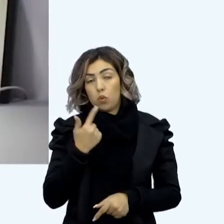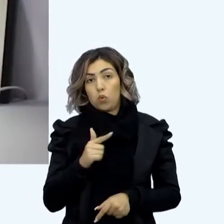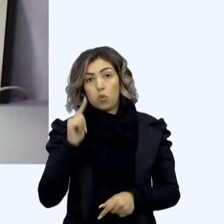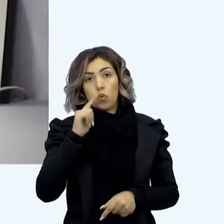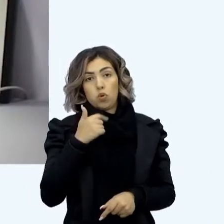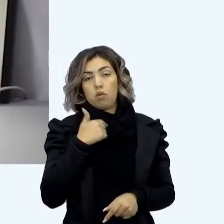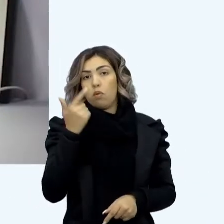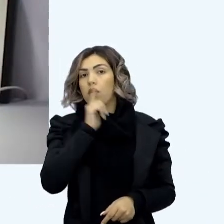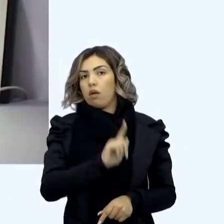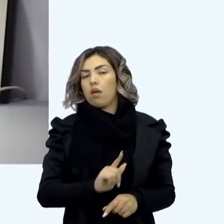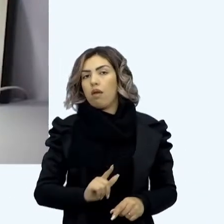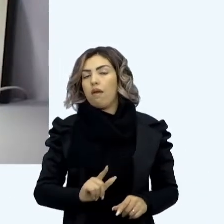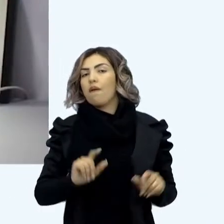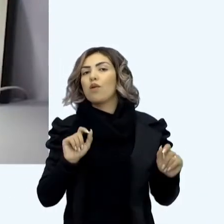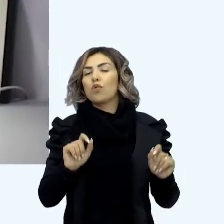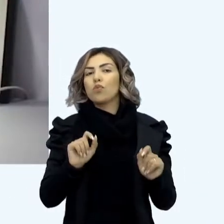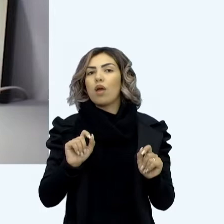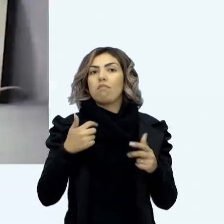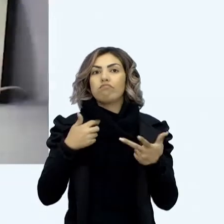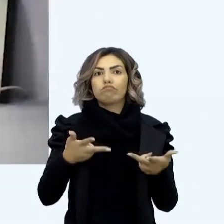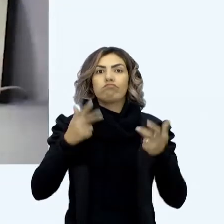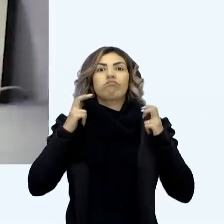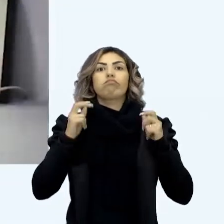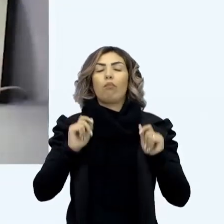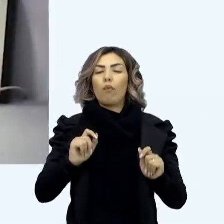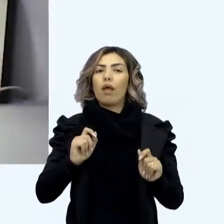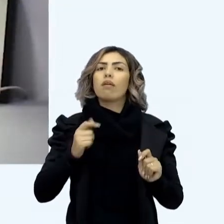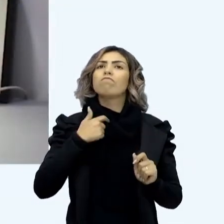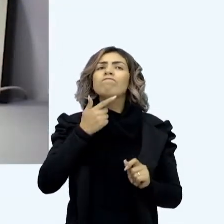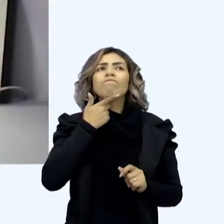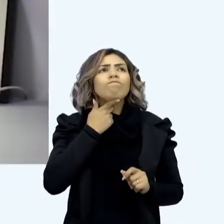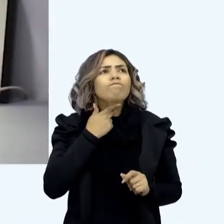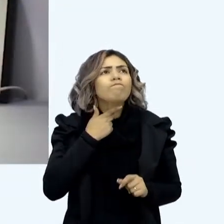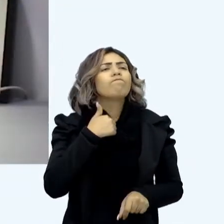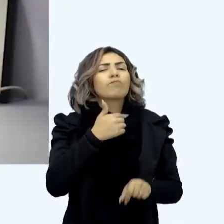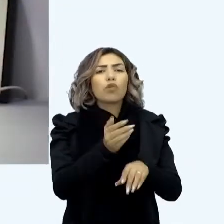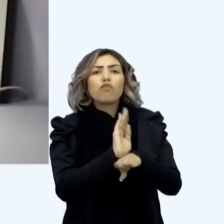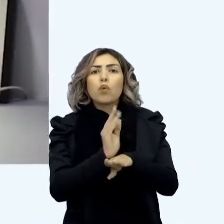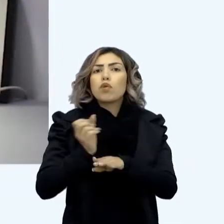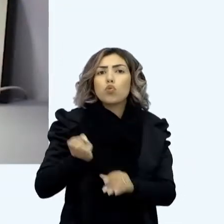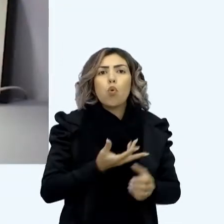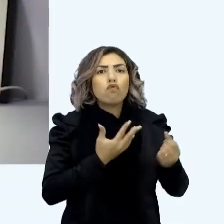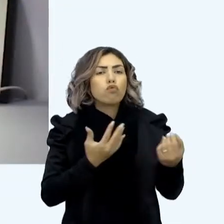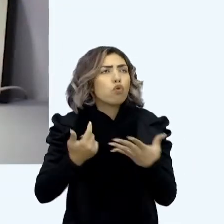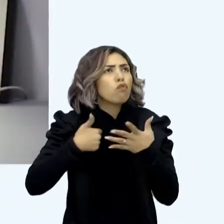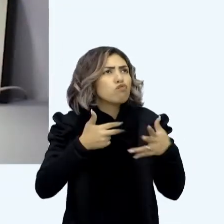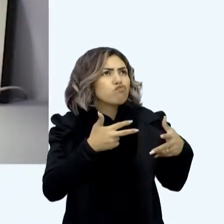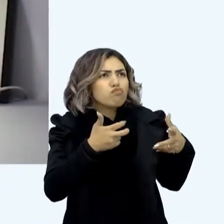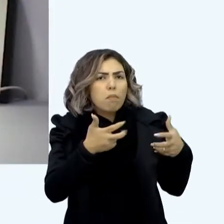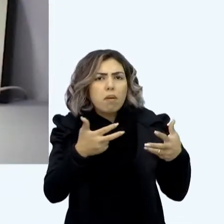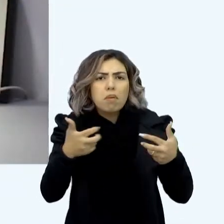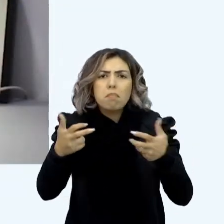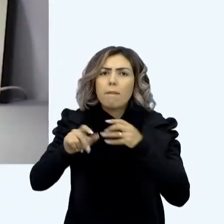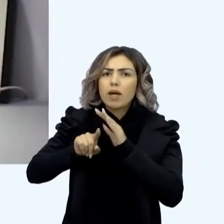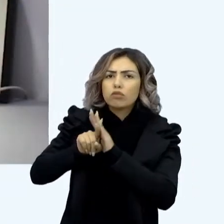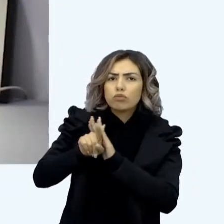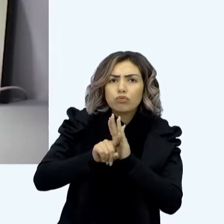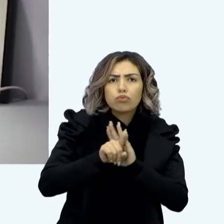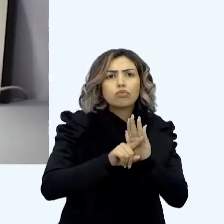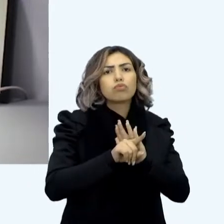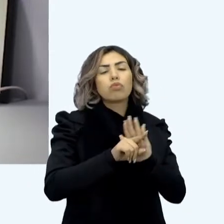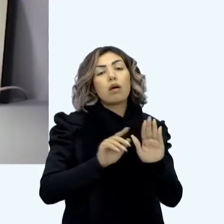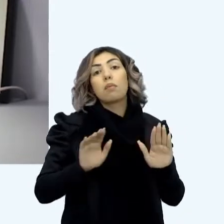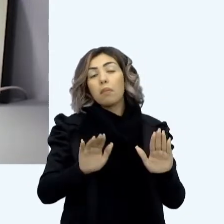da pesquisa é a busca por novos filmes. E nesse sentido a gente optou por